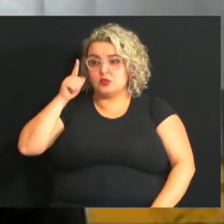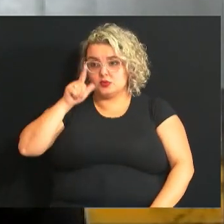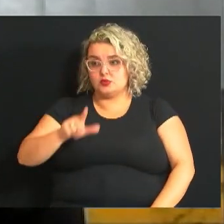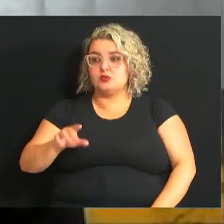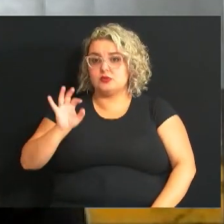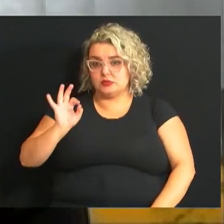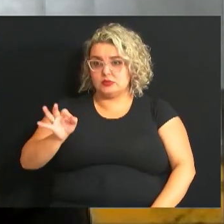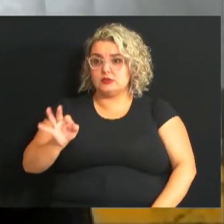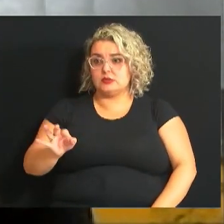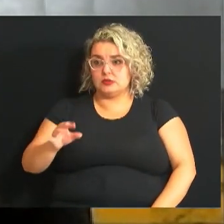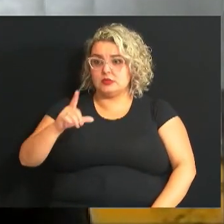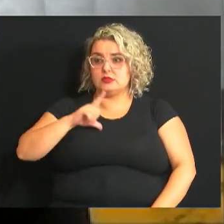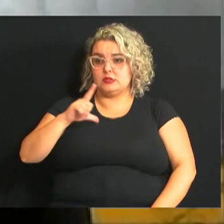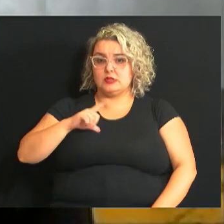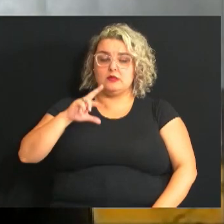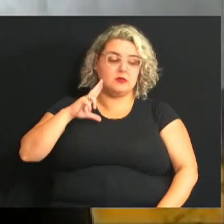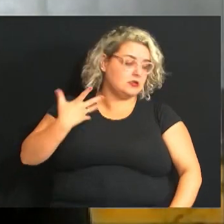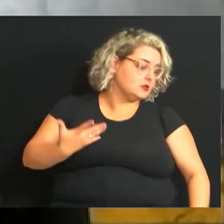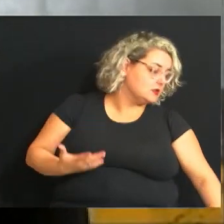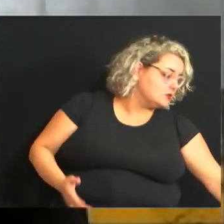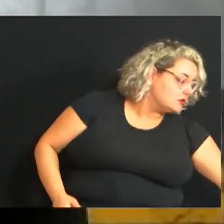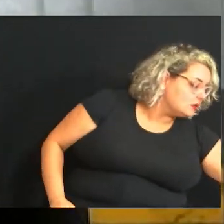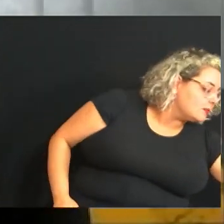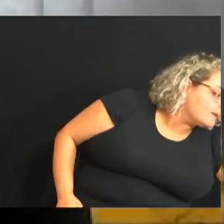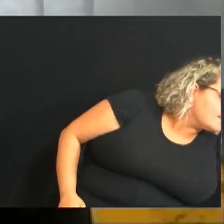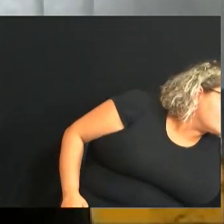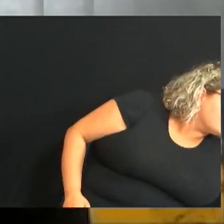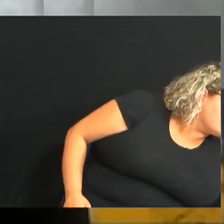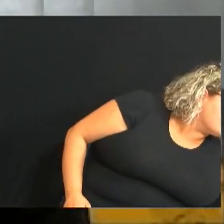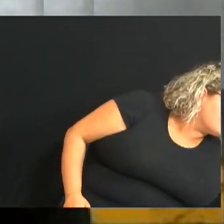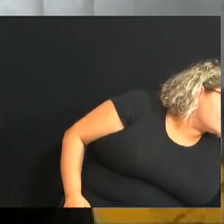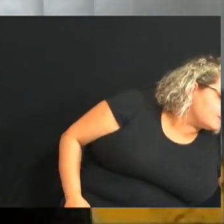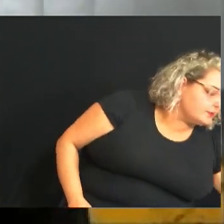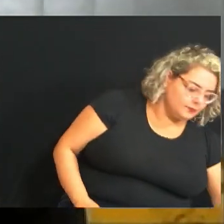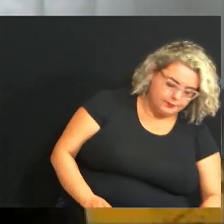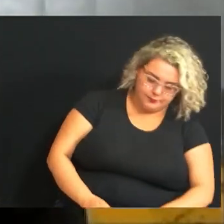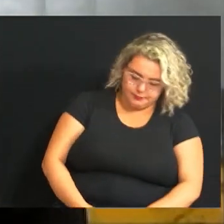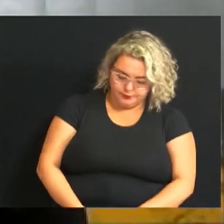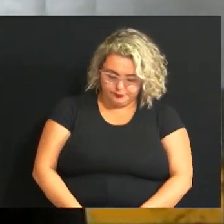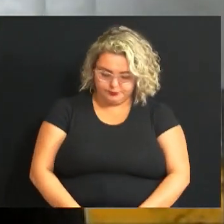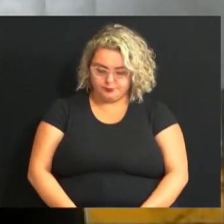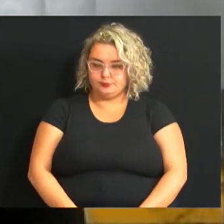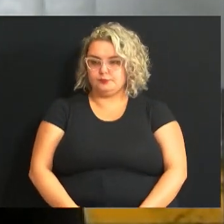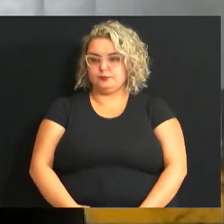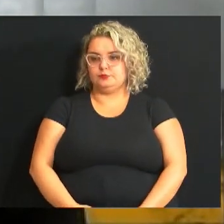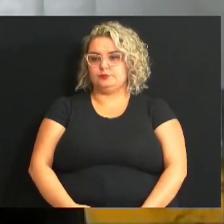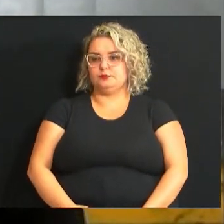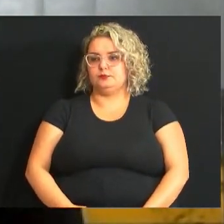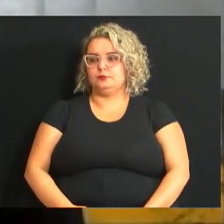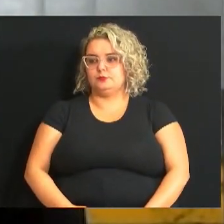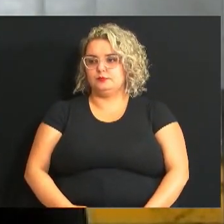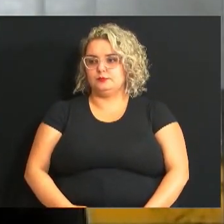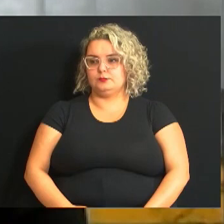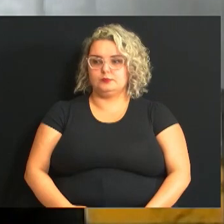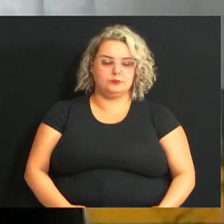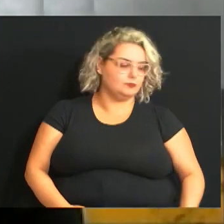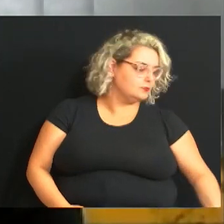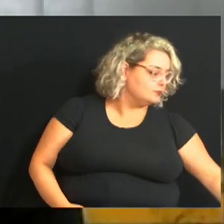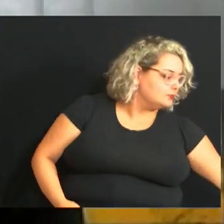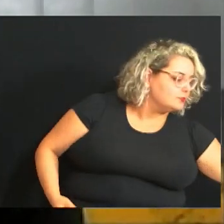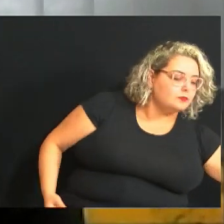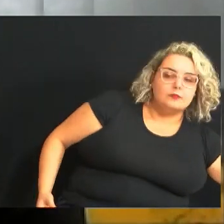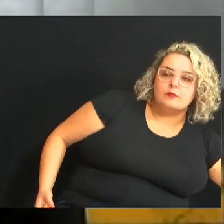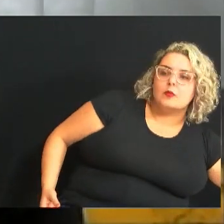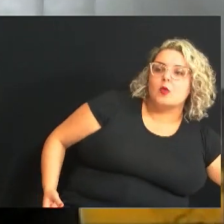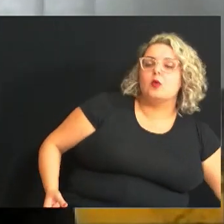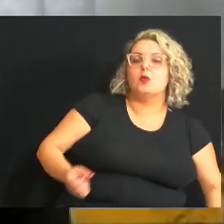esse resultado. É um livro aí, o ano passado eu passei por um luto muito grande, eu perdi minha mãe, foi